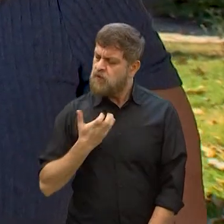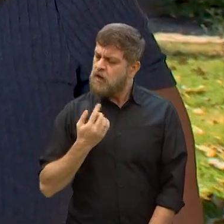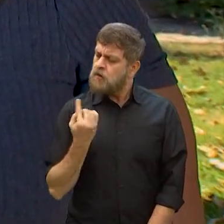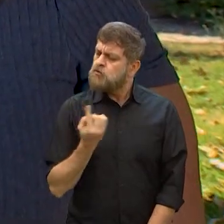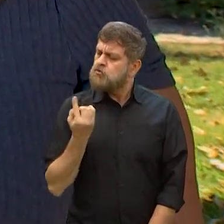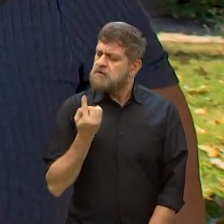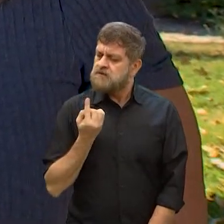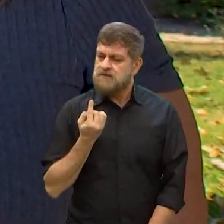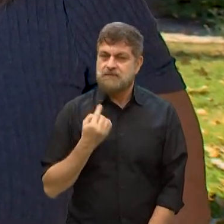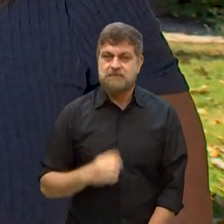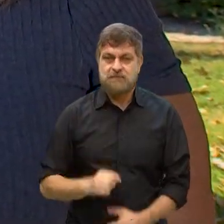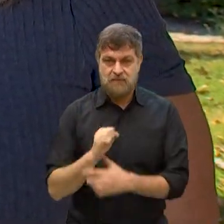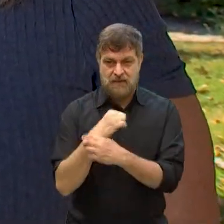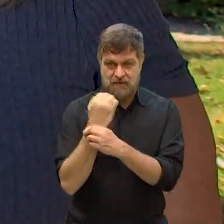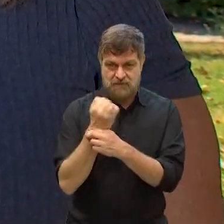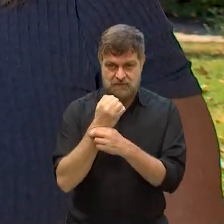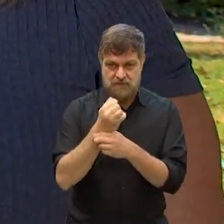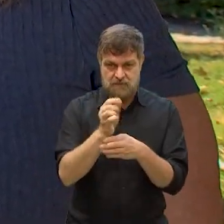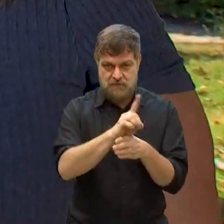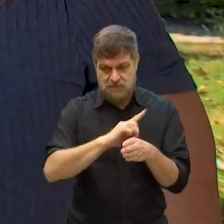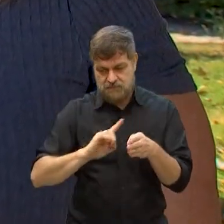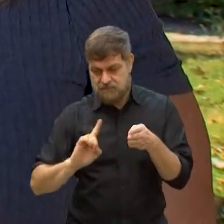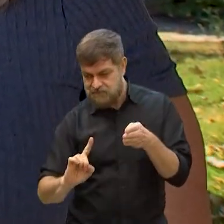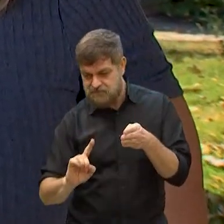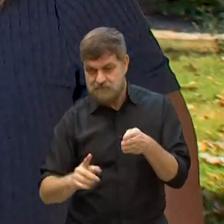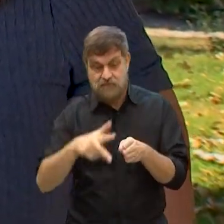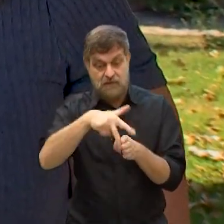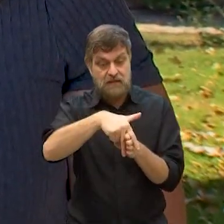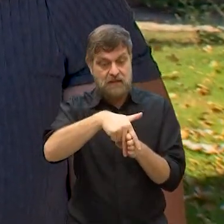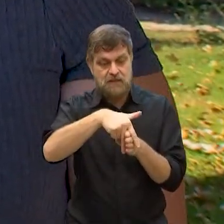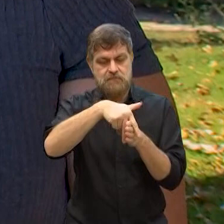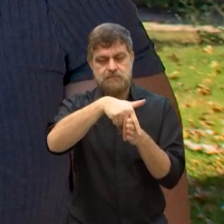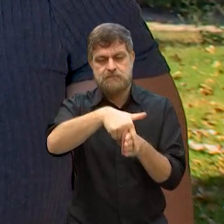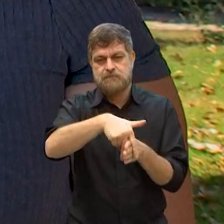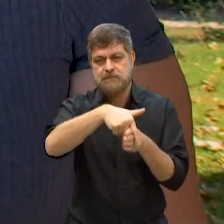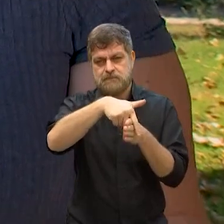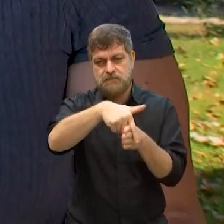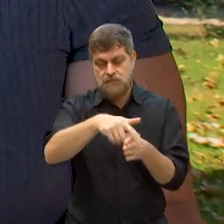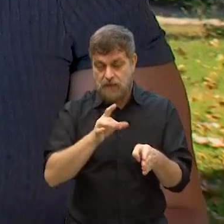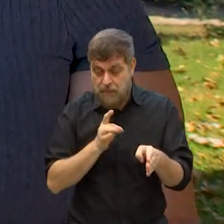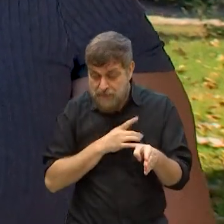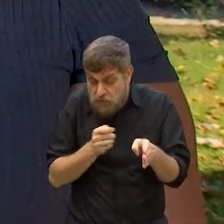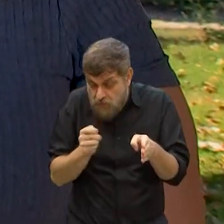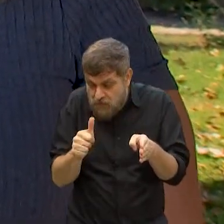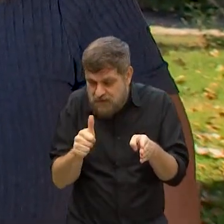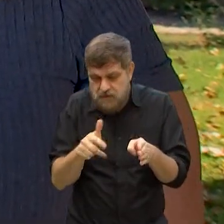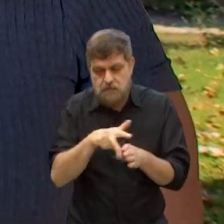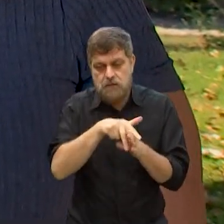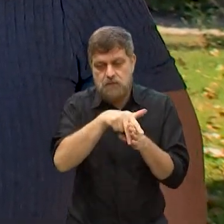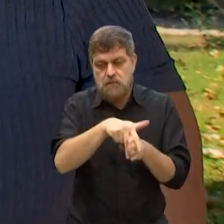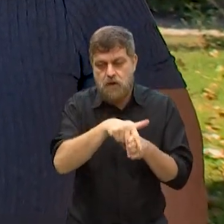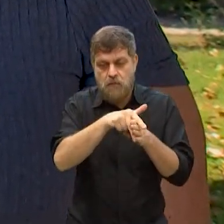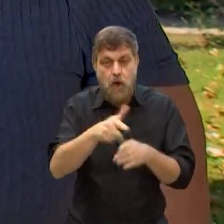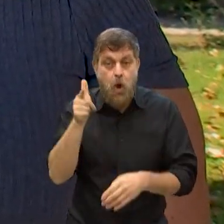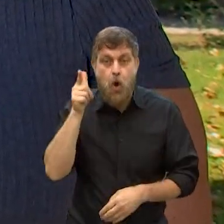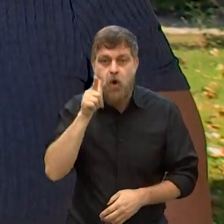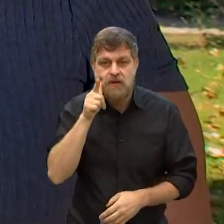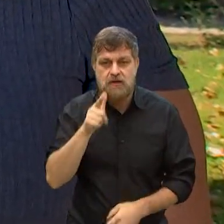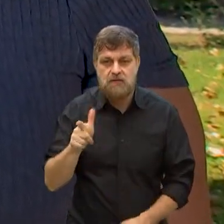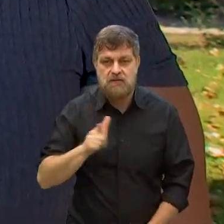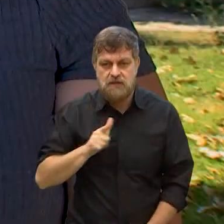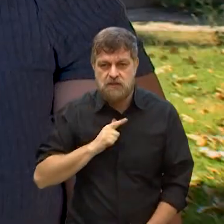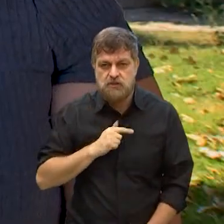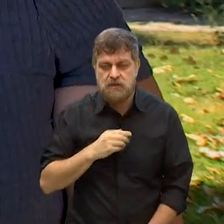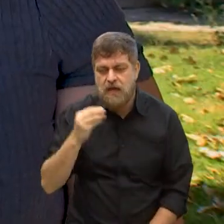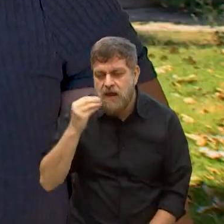à vontade de ir um pouquinho sozinha. A fisioterapeuta ofereceu dela ir sozinha, desceu, ela sentiu um pouquinho de medo, mas foi